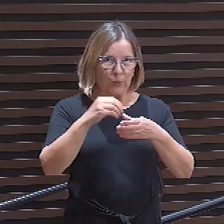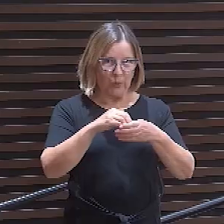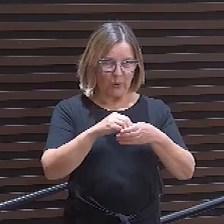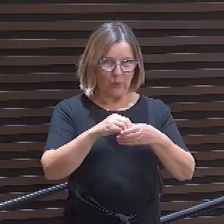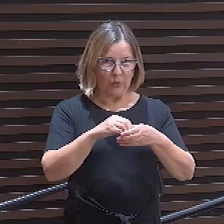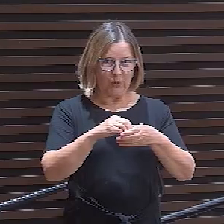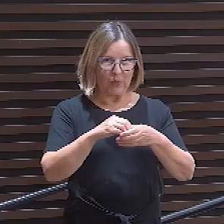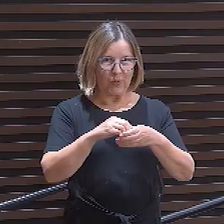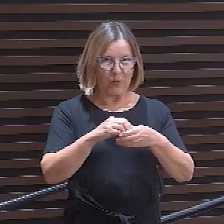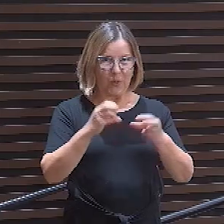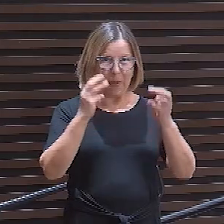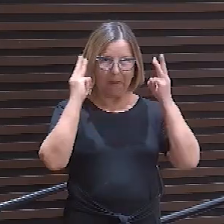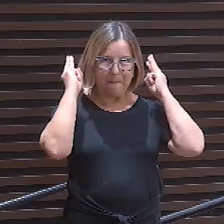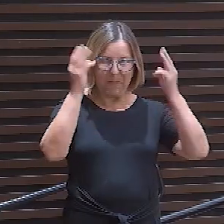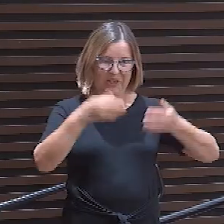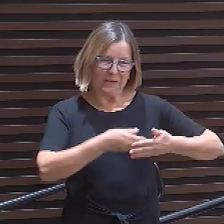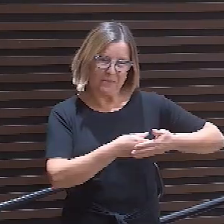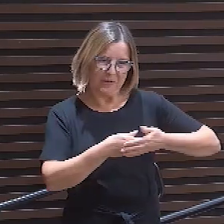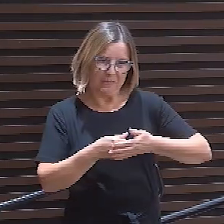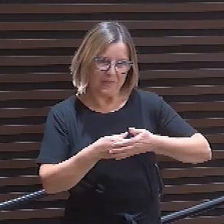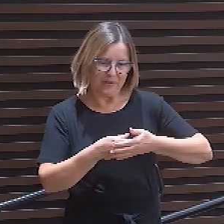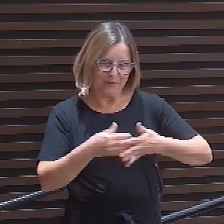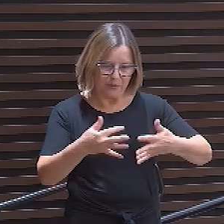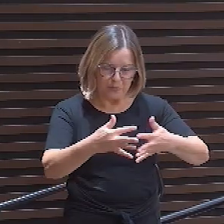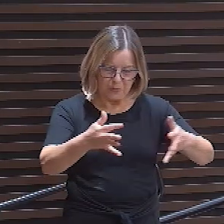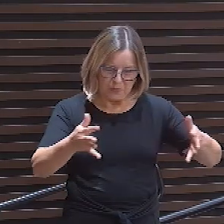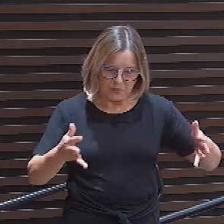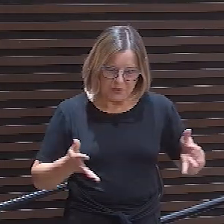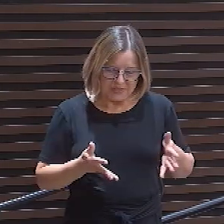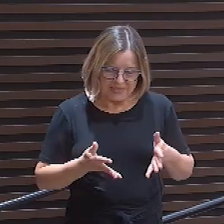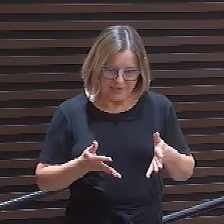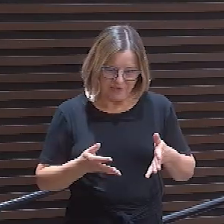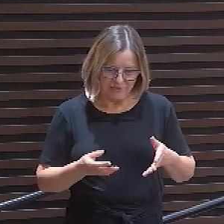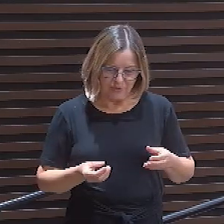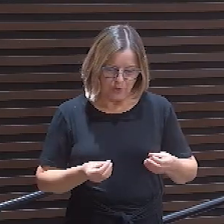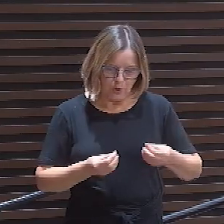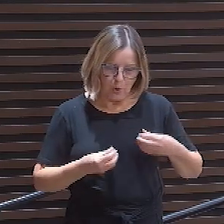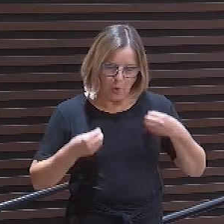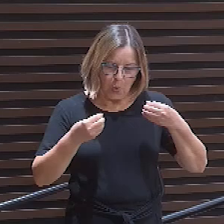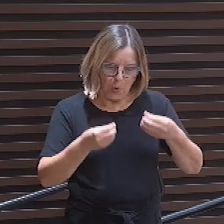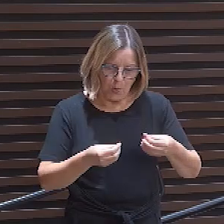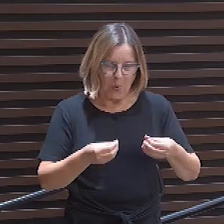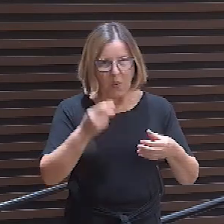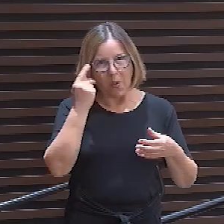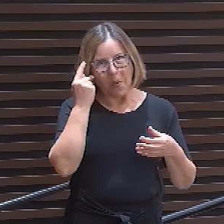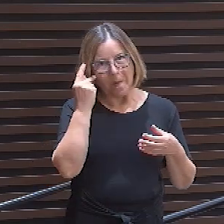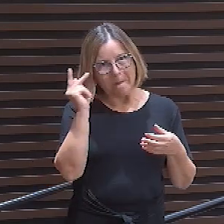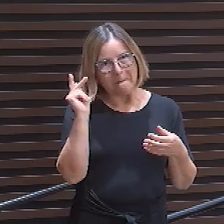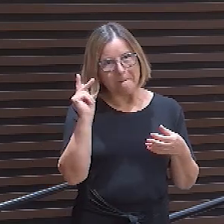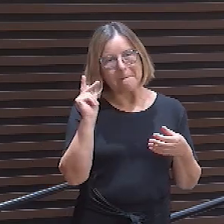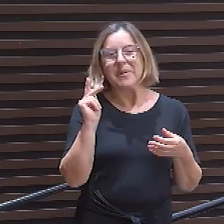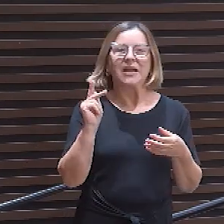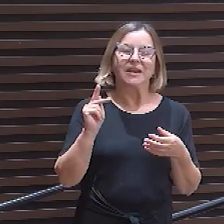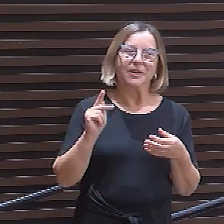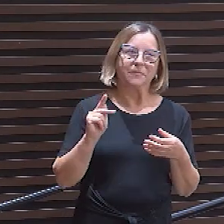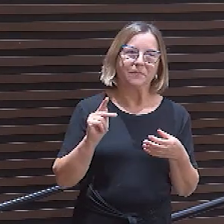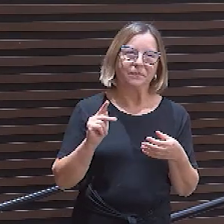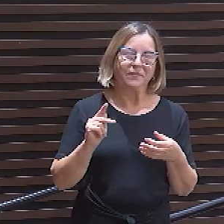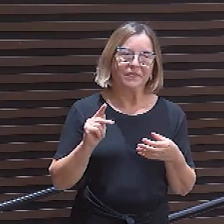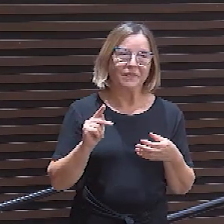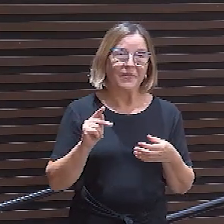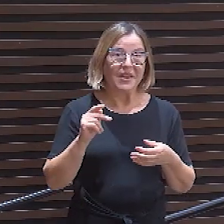para ser preservado dentro do propósito de Deus e teve a oportunidade de